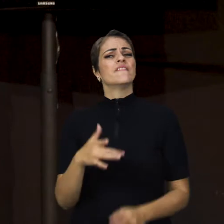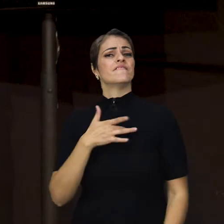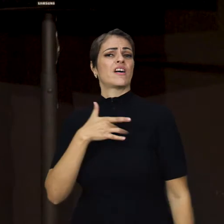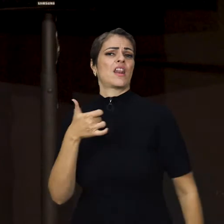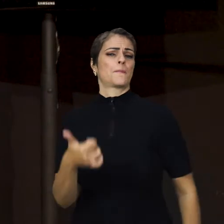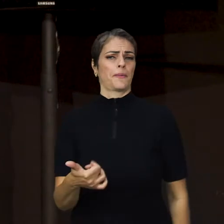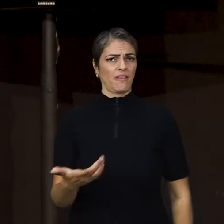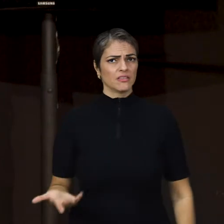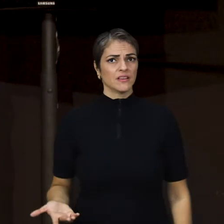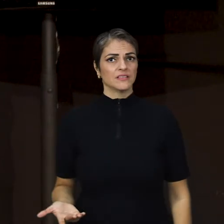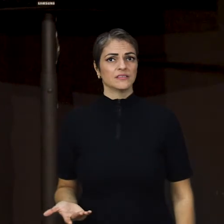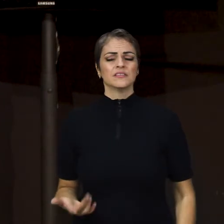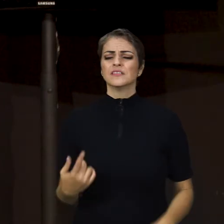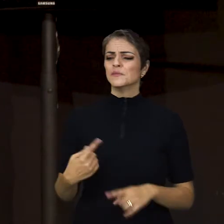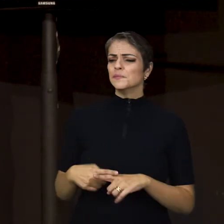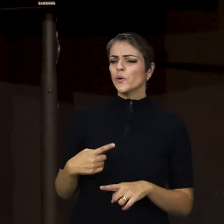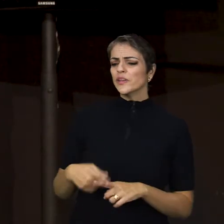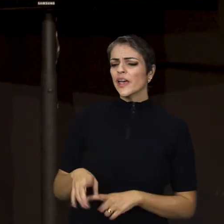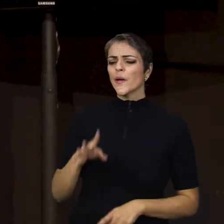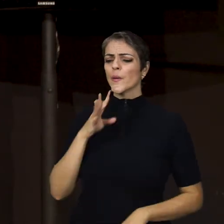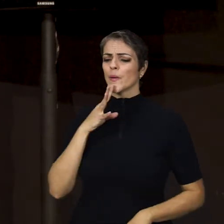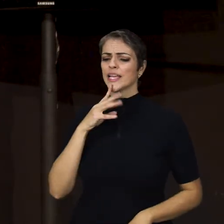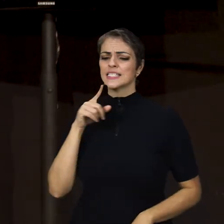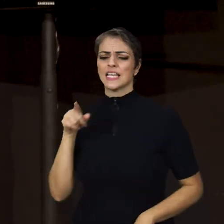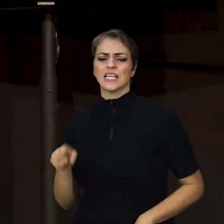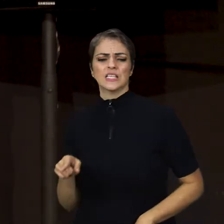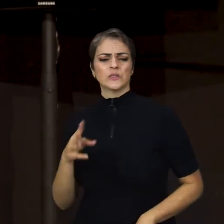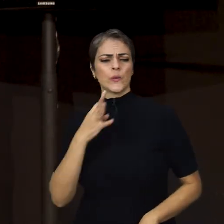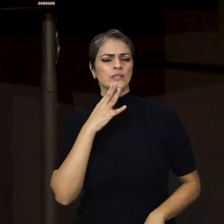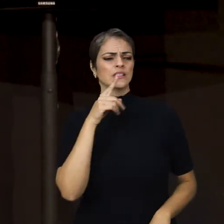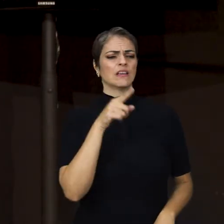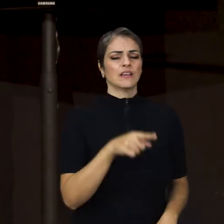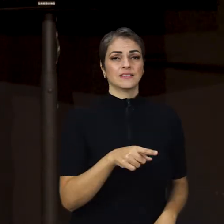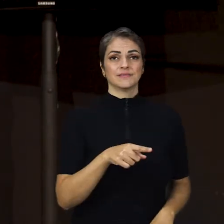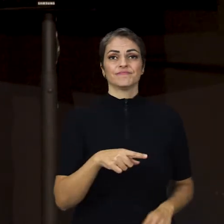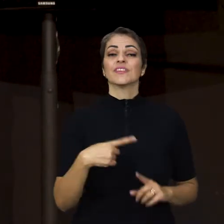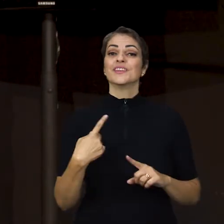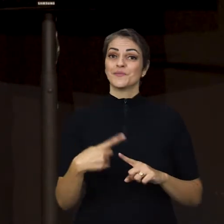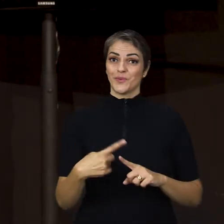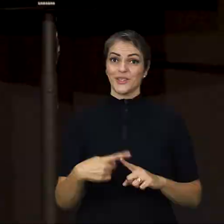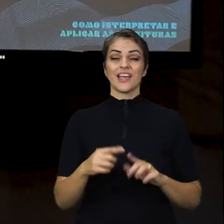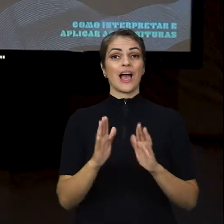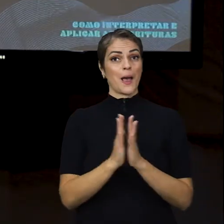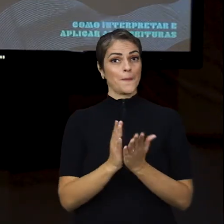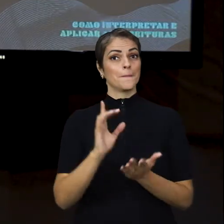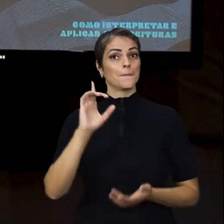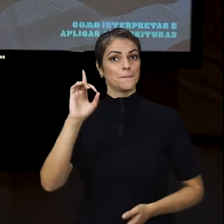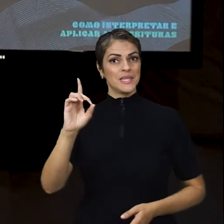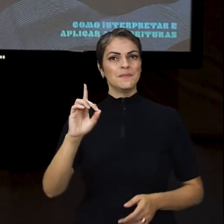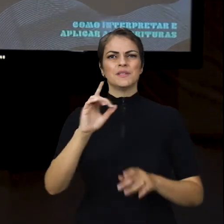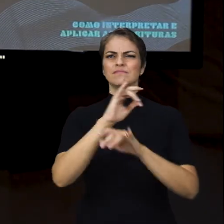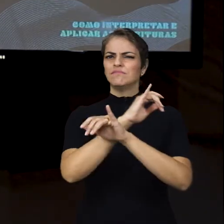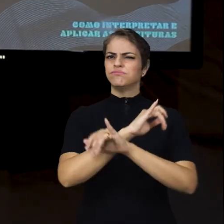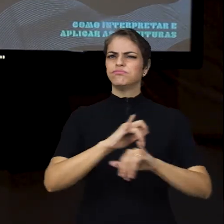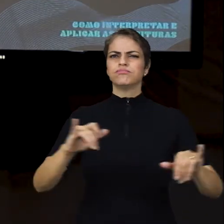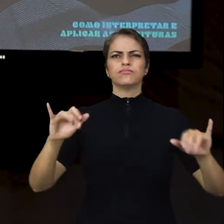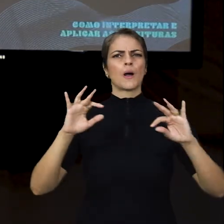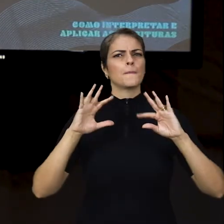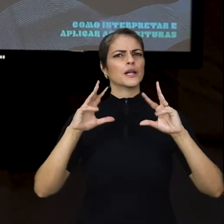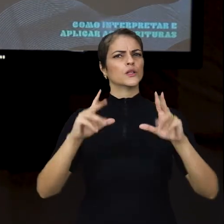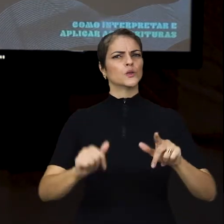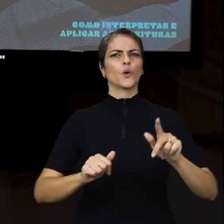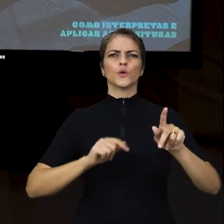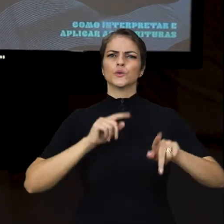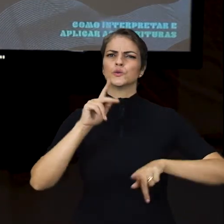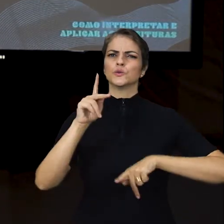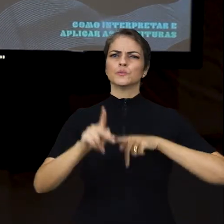pena conhecer essas ferramentas, conhecer esses recursos? Porque a Bíblia fala para toda a humanidade, em todas as